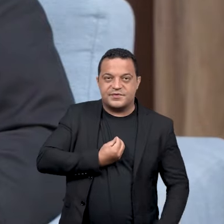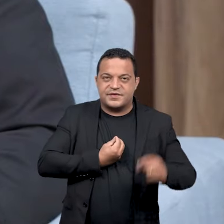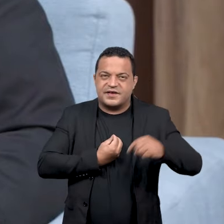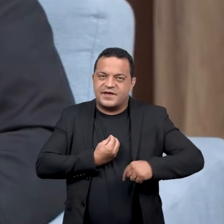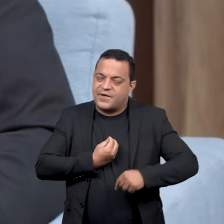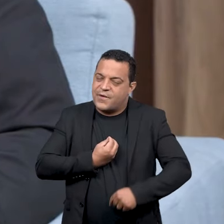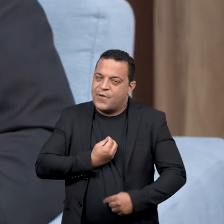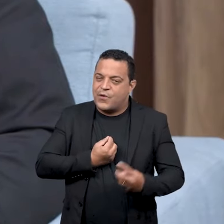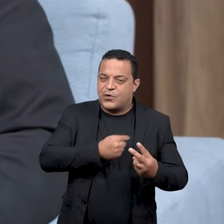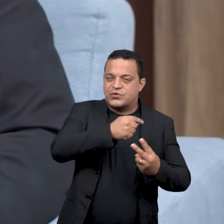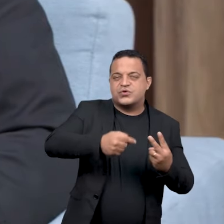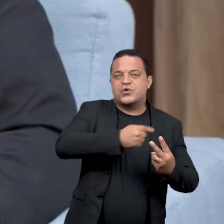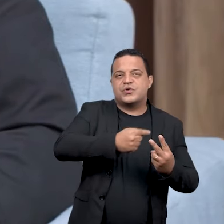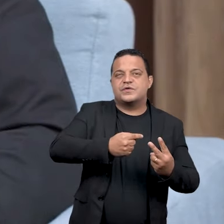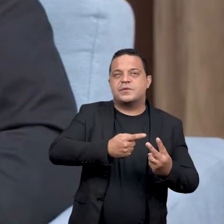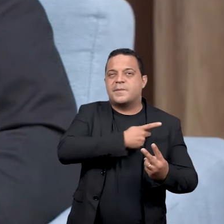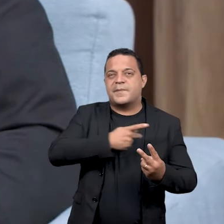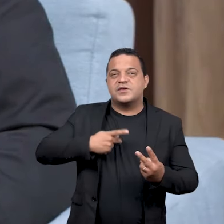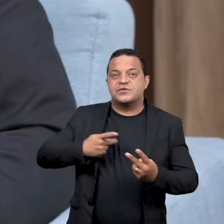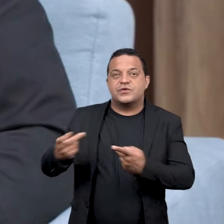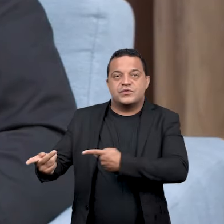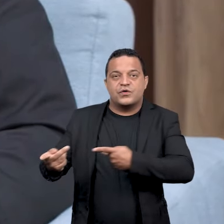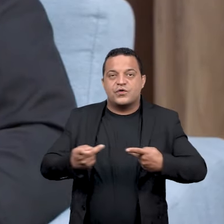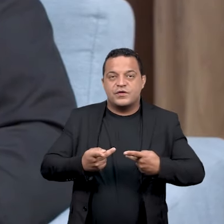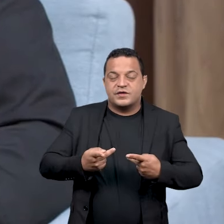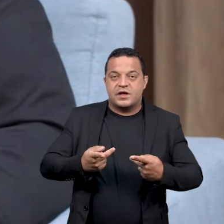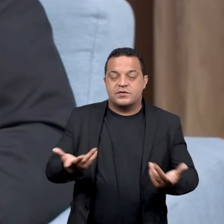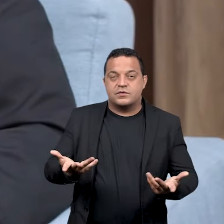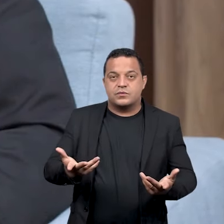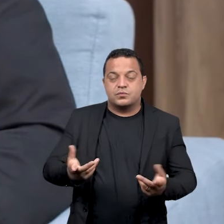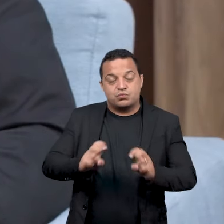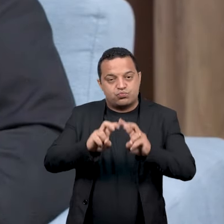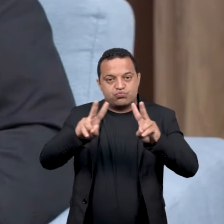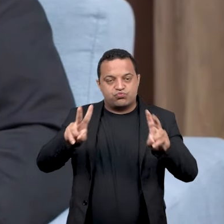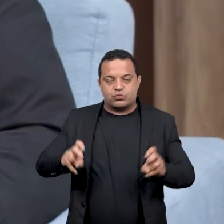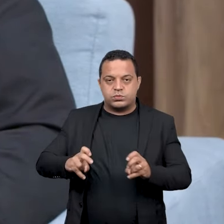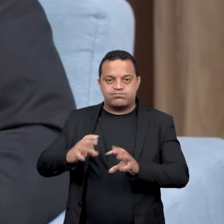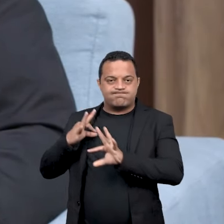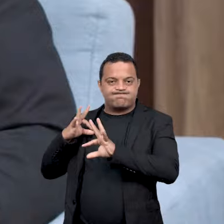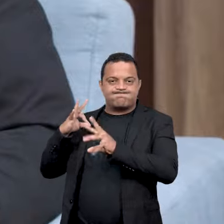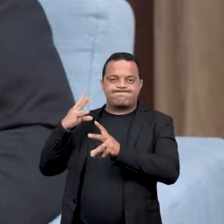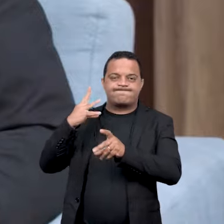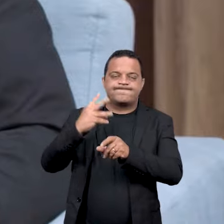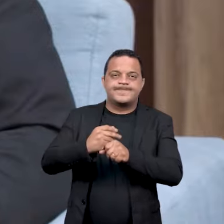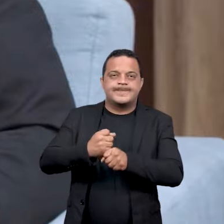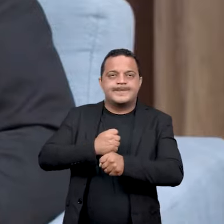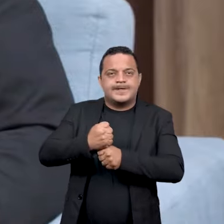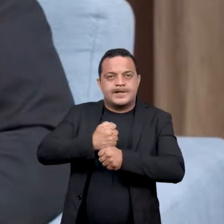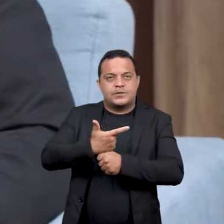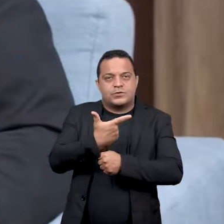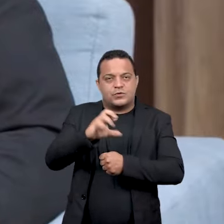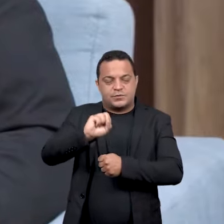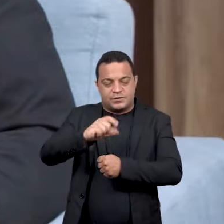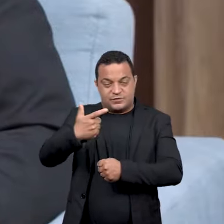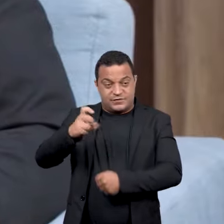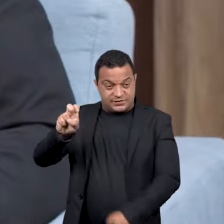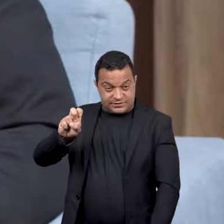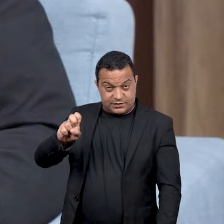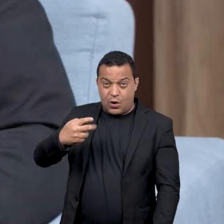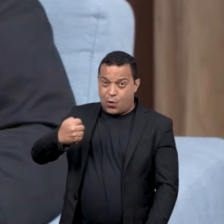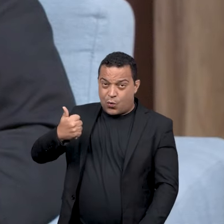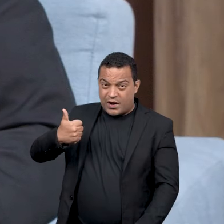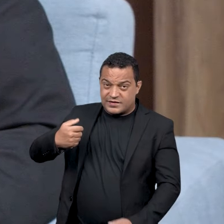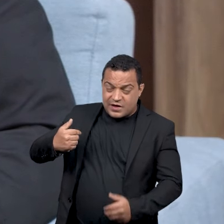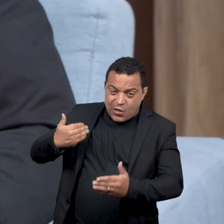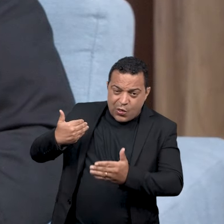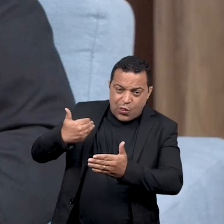com pastores convidados para falarmos como foi o ano que está se findando. E